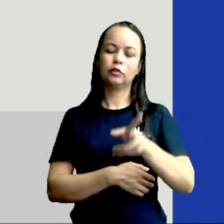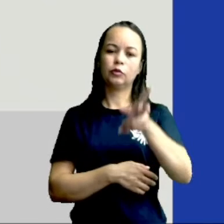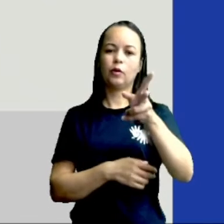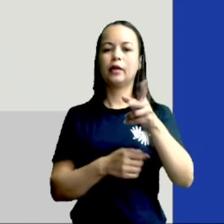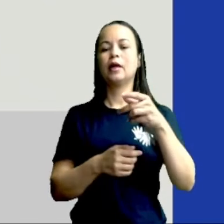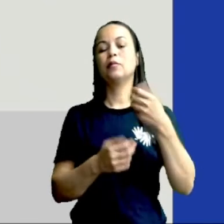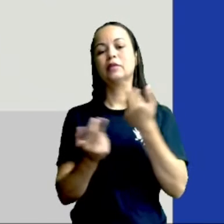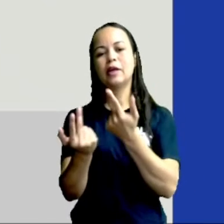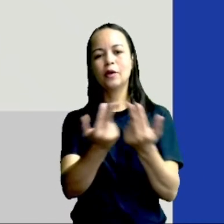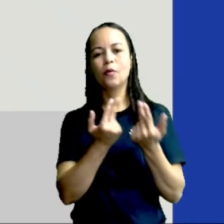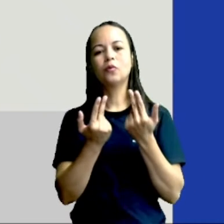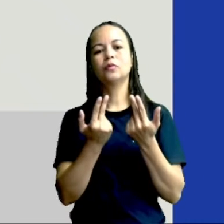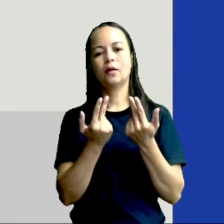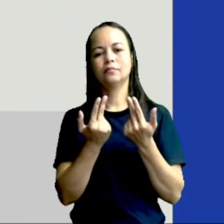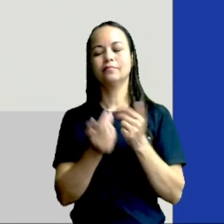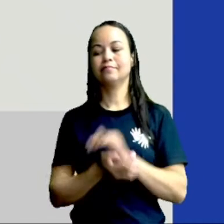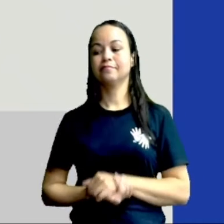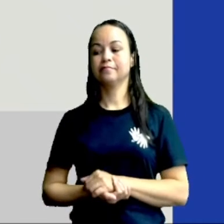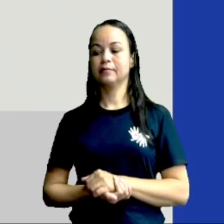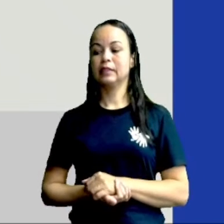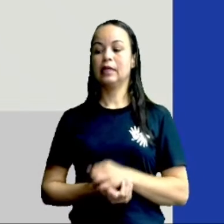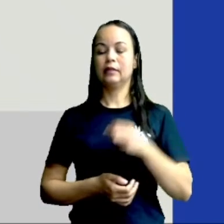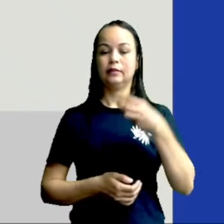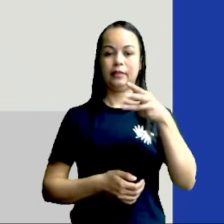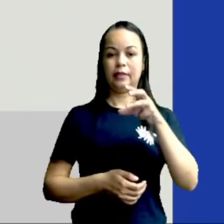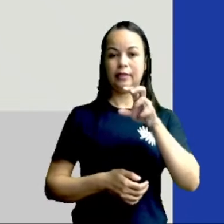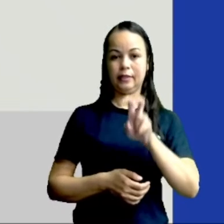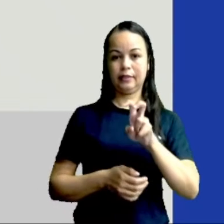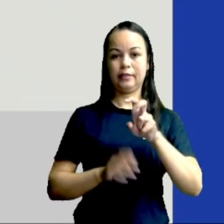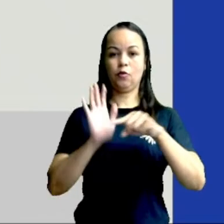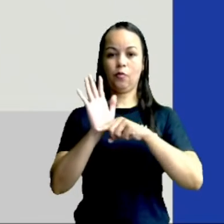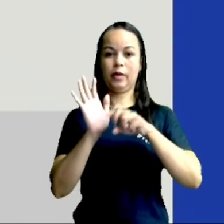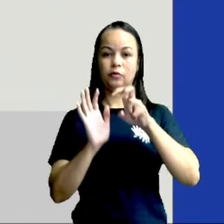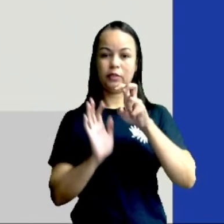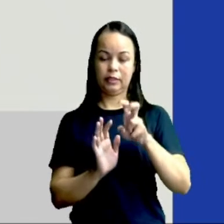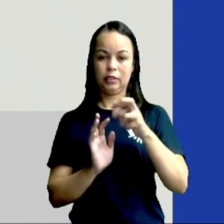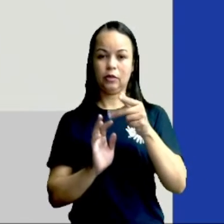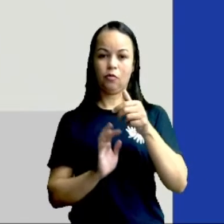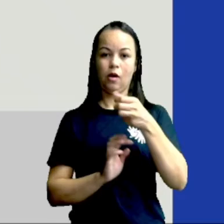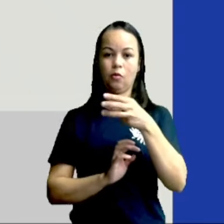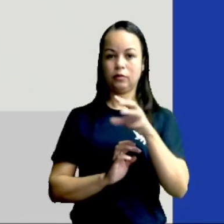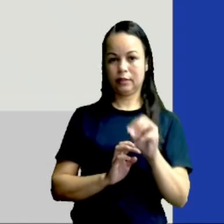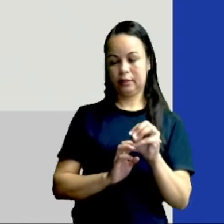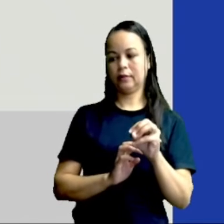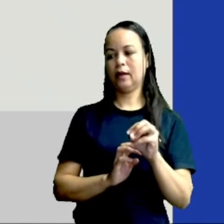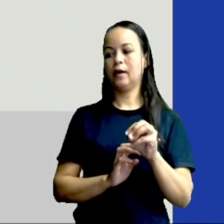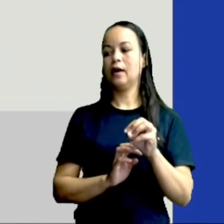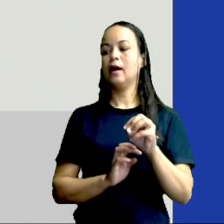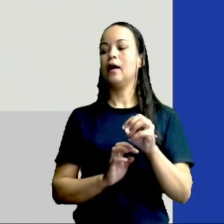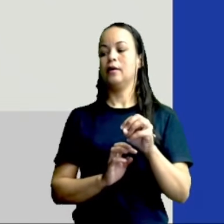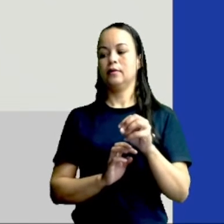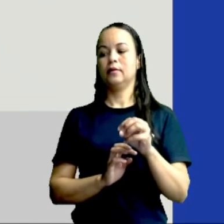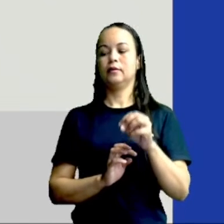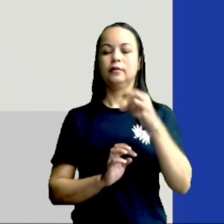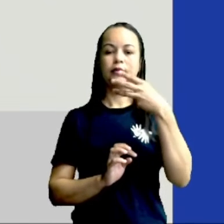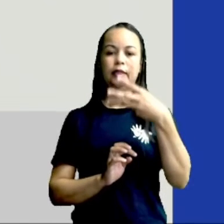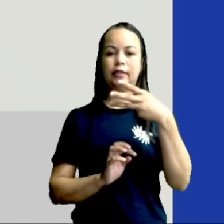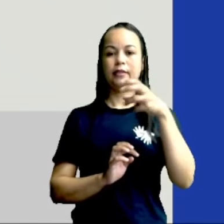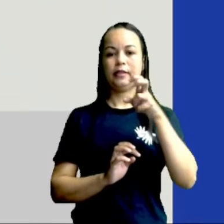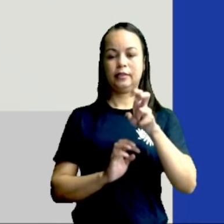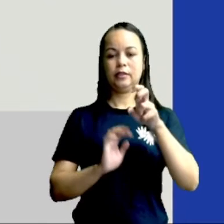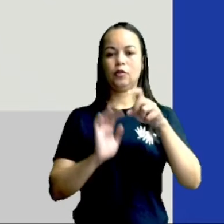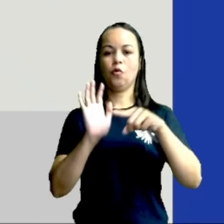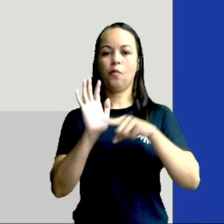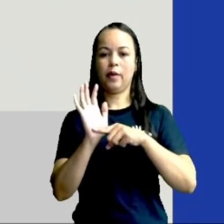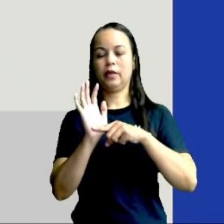a ter uma igualdade. Então, aí, ó, 35 menos 5 igual a 30. 35 menos 5 menos 3 igual